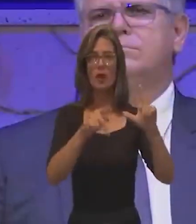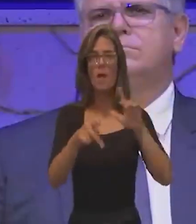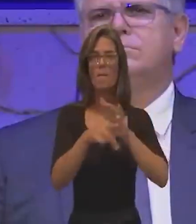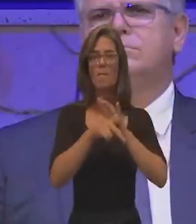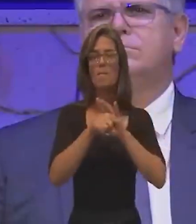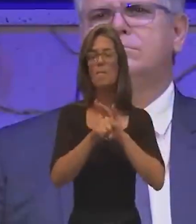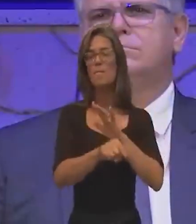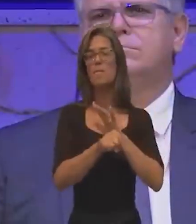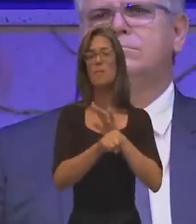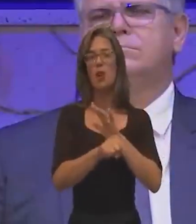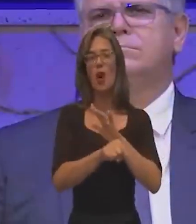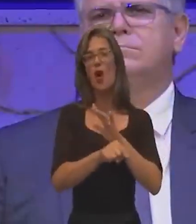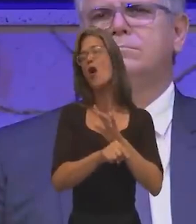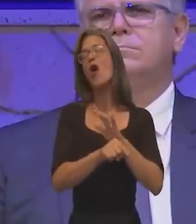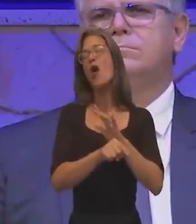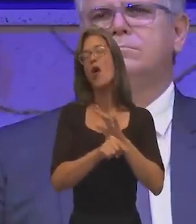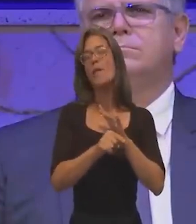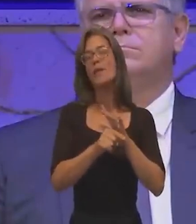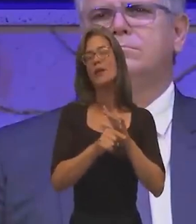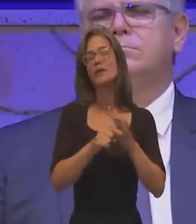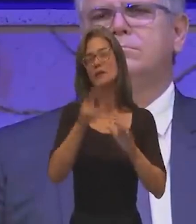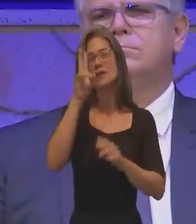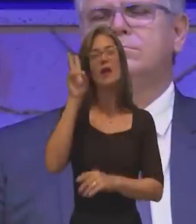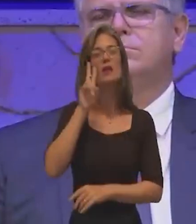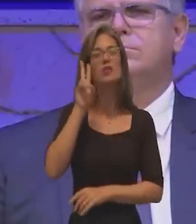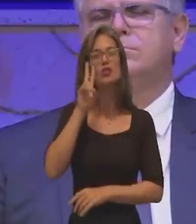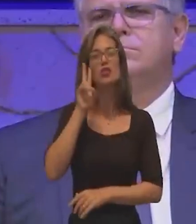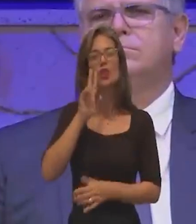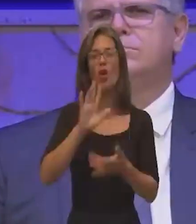profanam a respeito daquele que não conhecem.